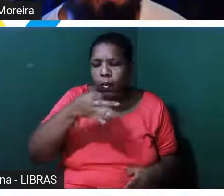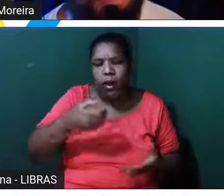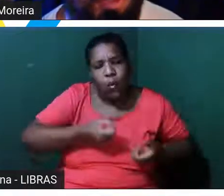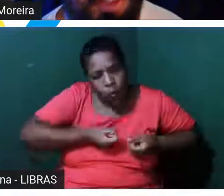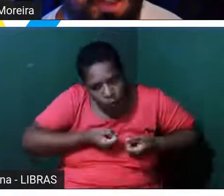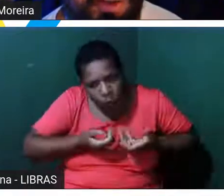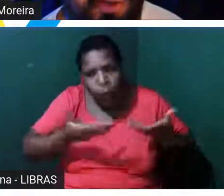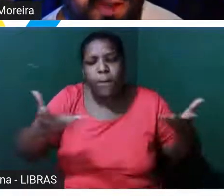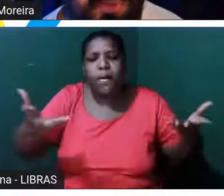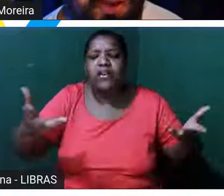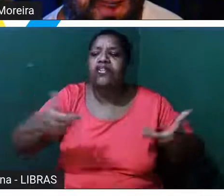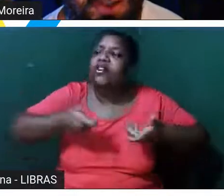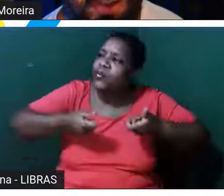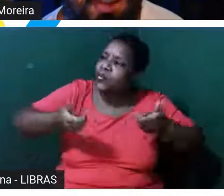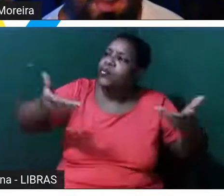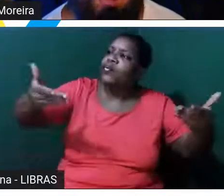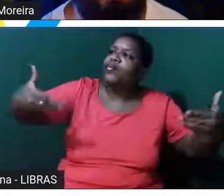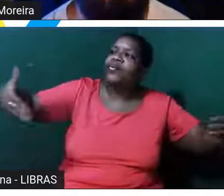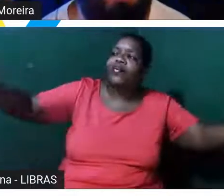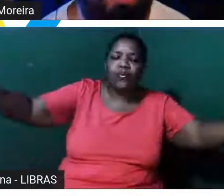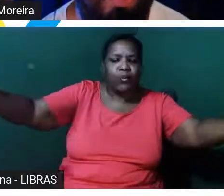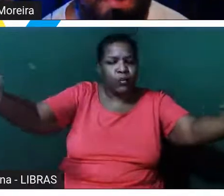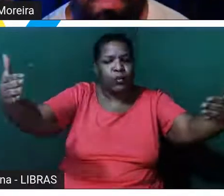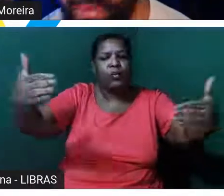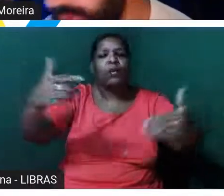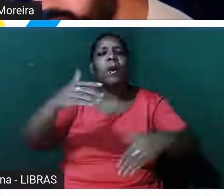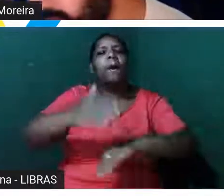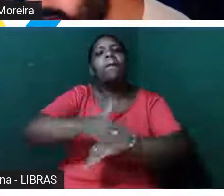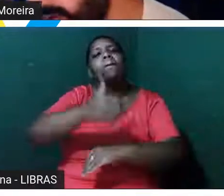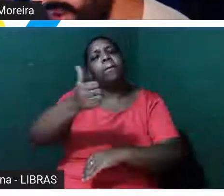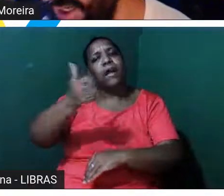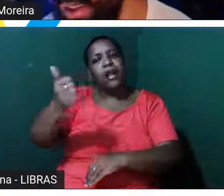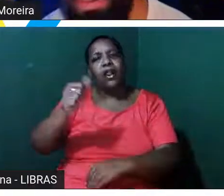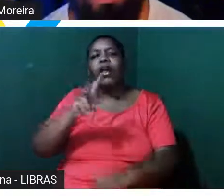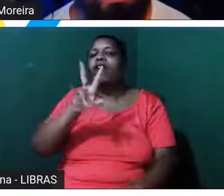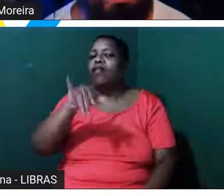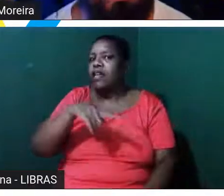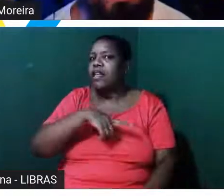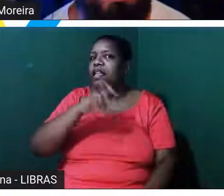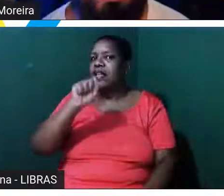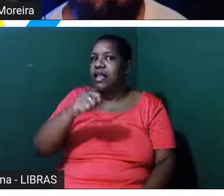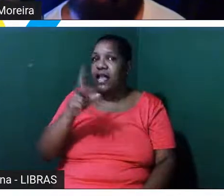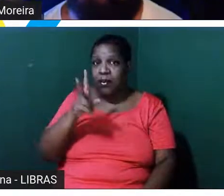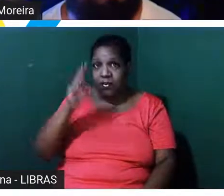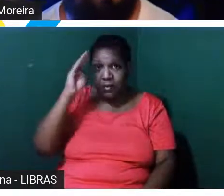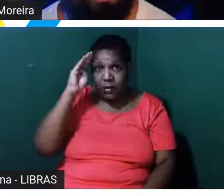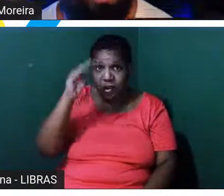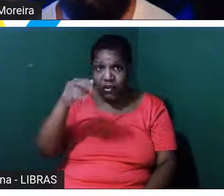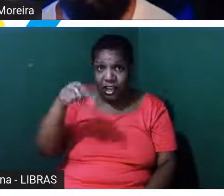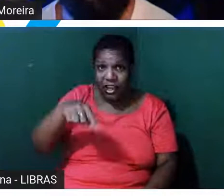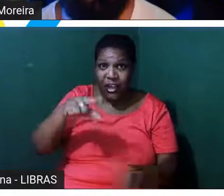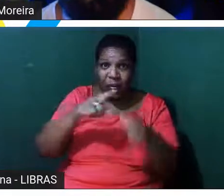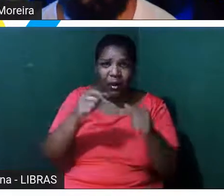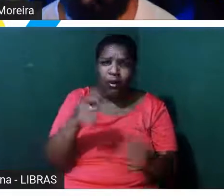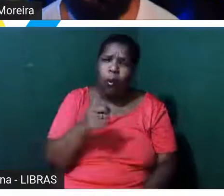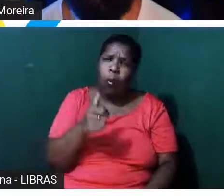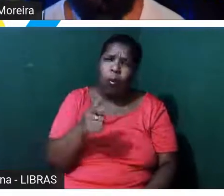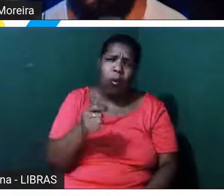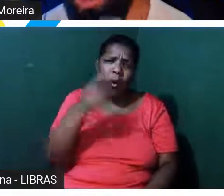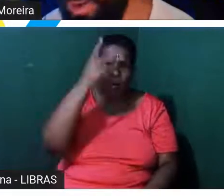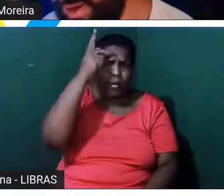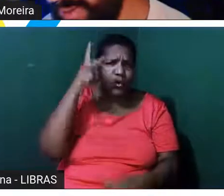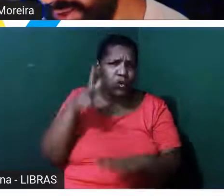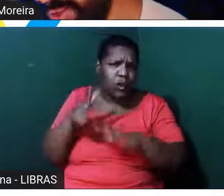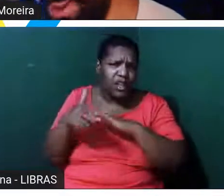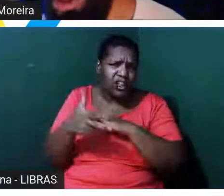quanto mais gente vai passar da gente tiver aqui perto da gente melhor vai ser principalmente aqui na em Brasília que a gente faz bem pouca gente acredita